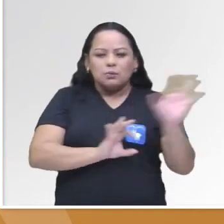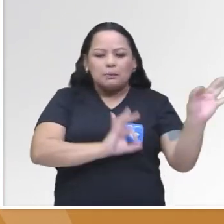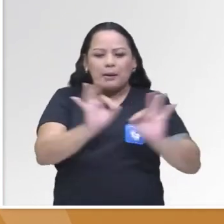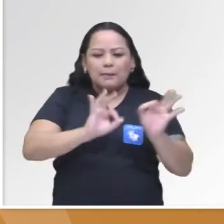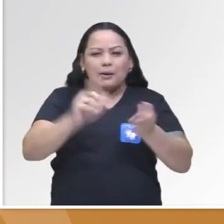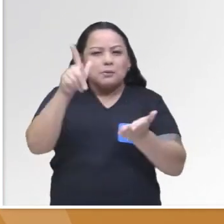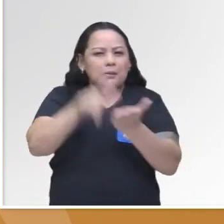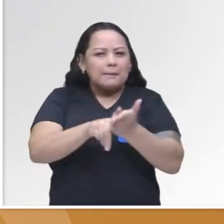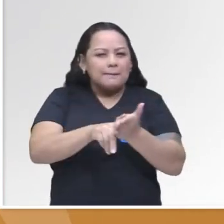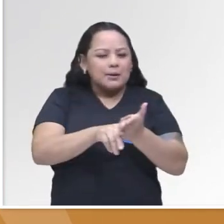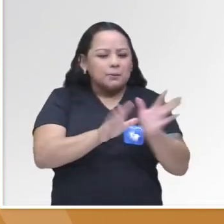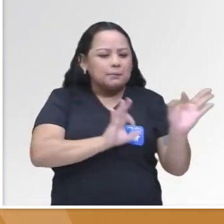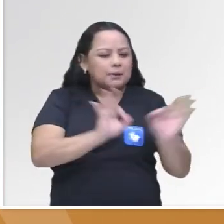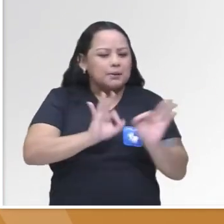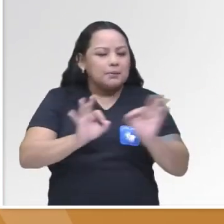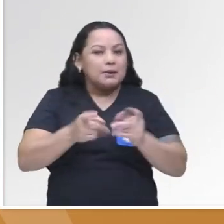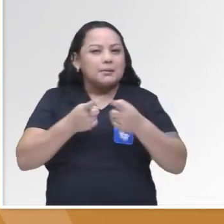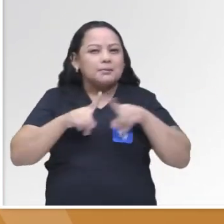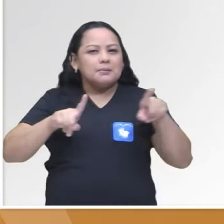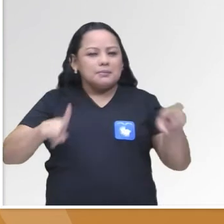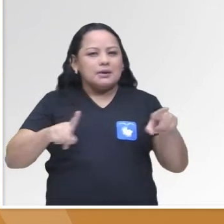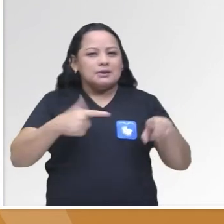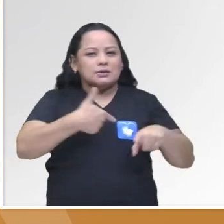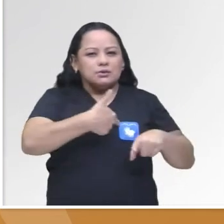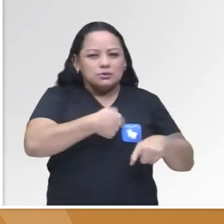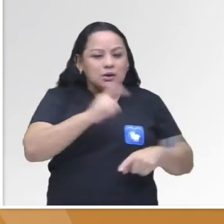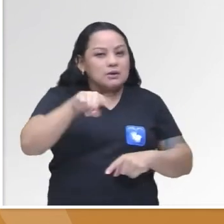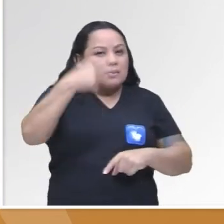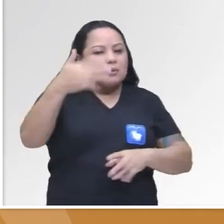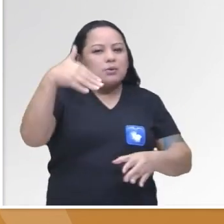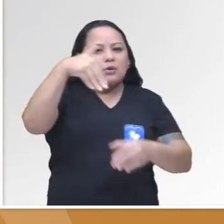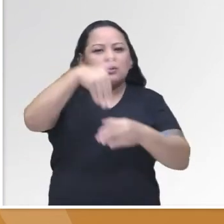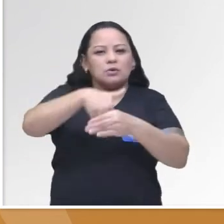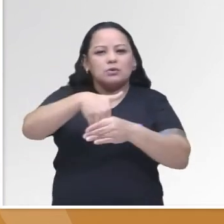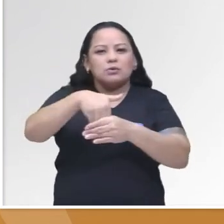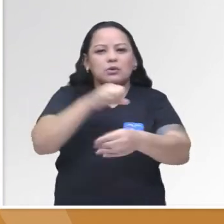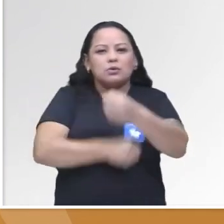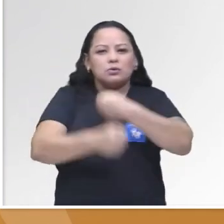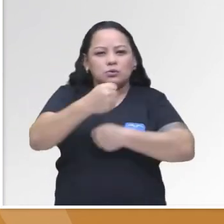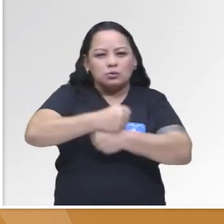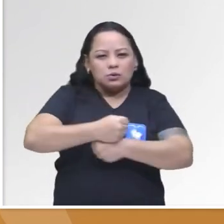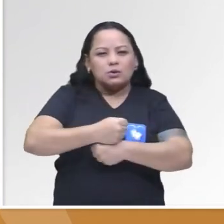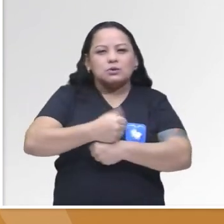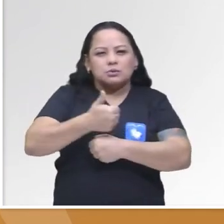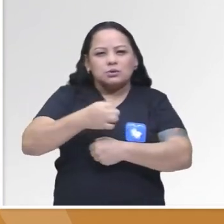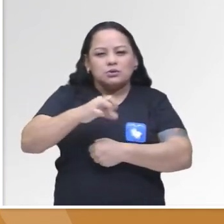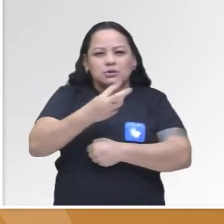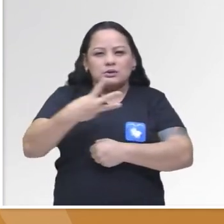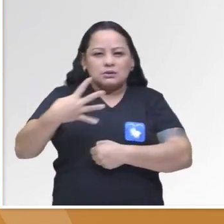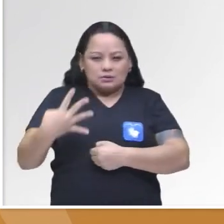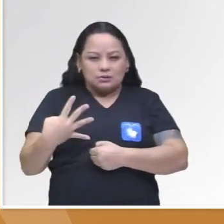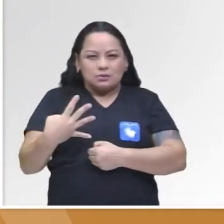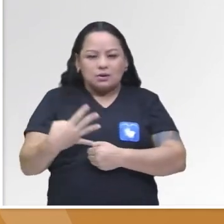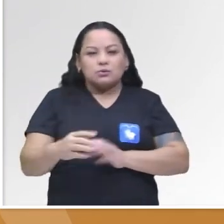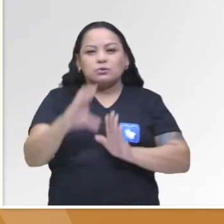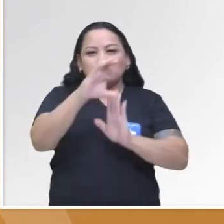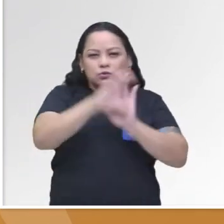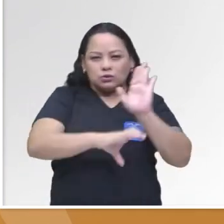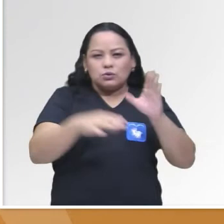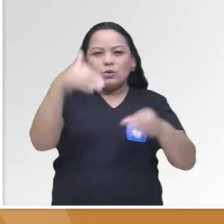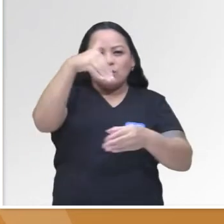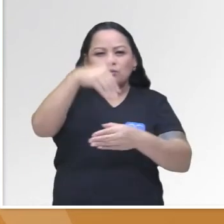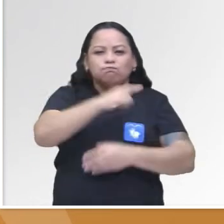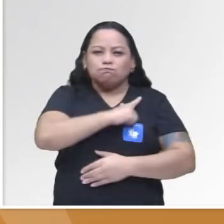papel. No entanto, só depois das eleições de 34, de fato, no início do seu governo constitucional, é